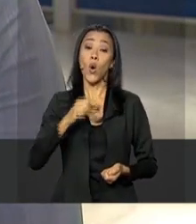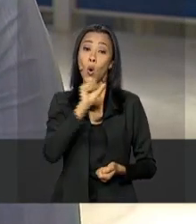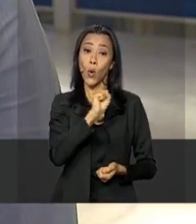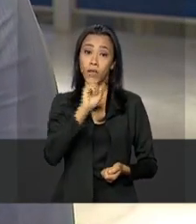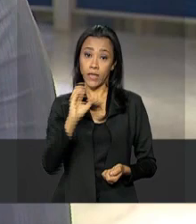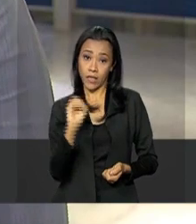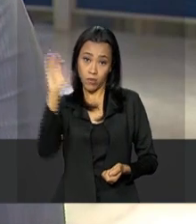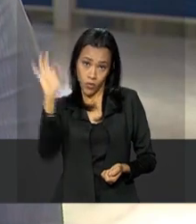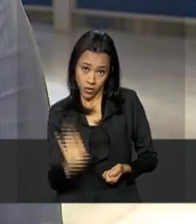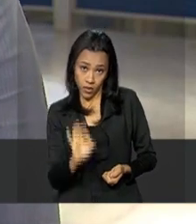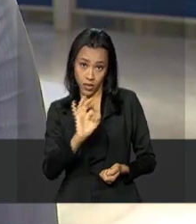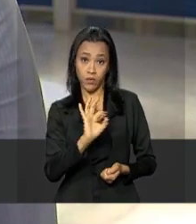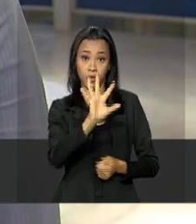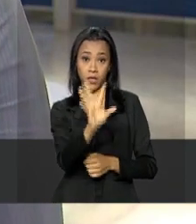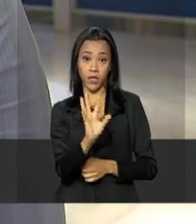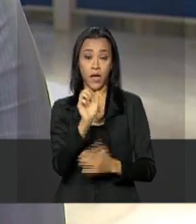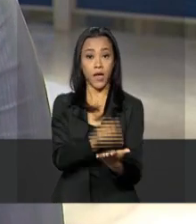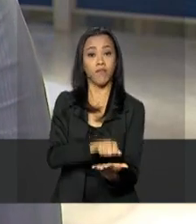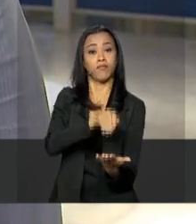reclamações registradas no